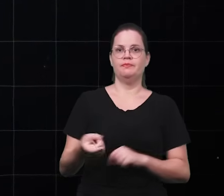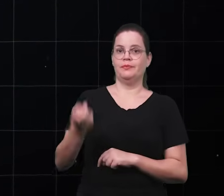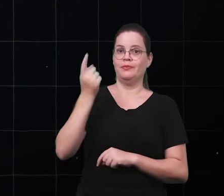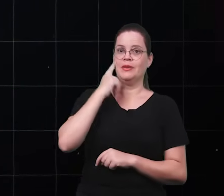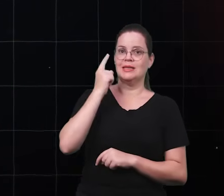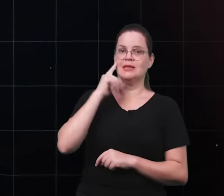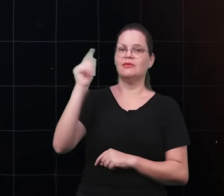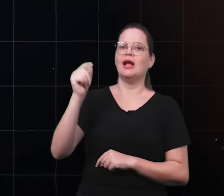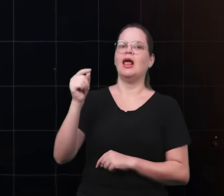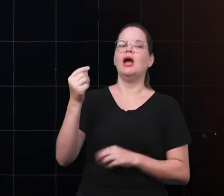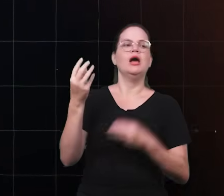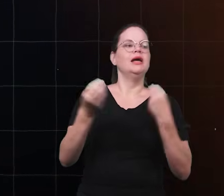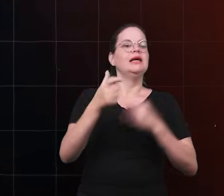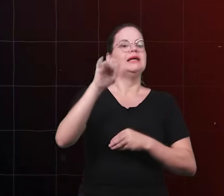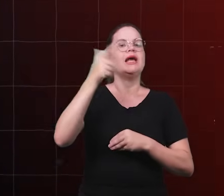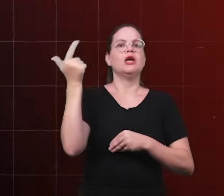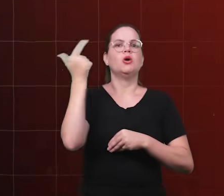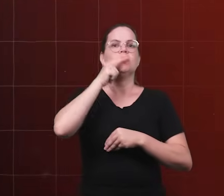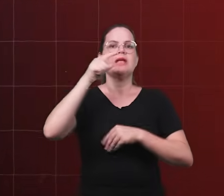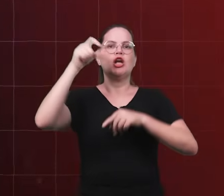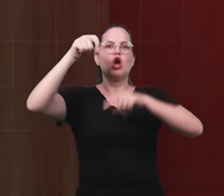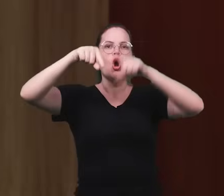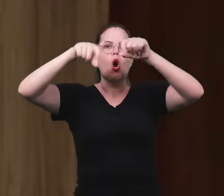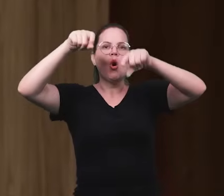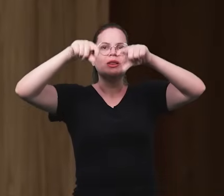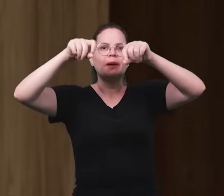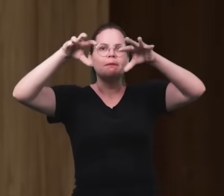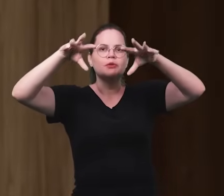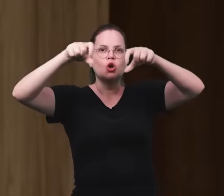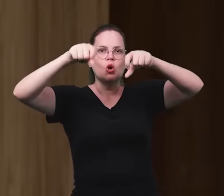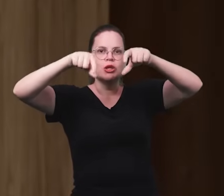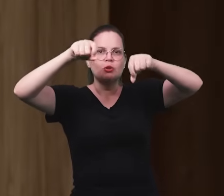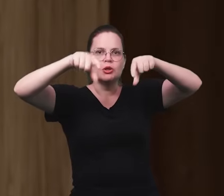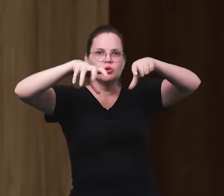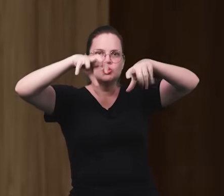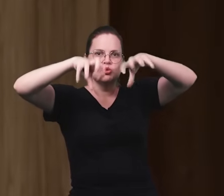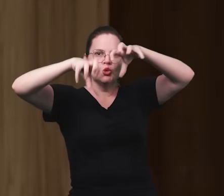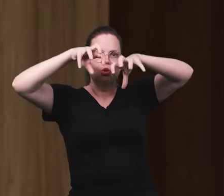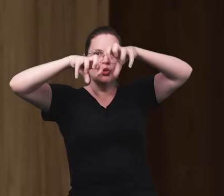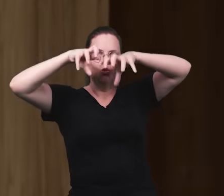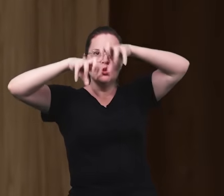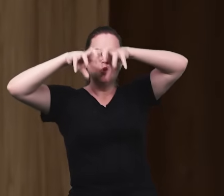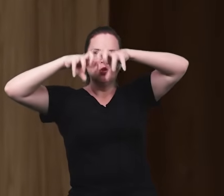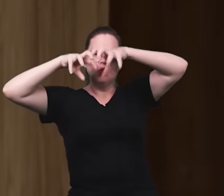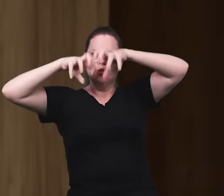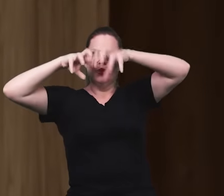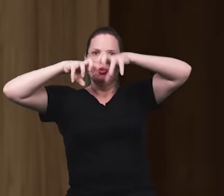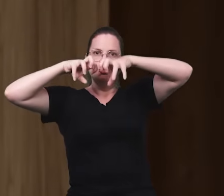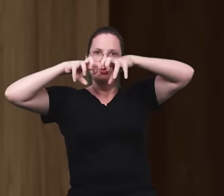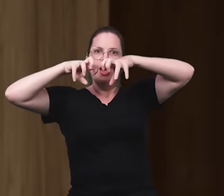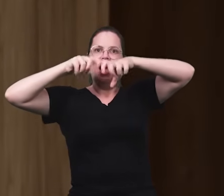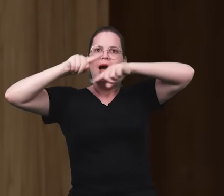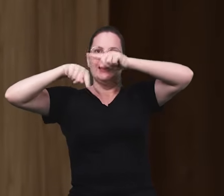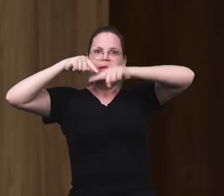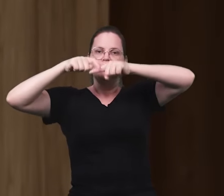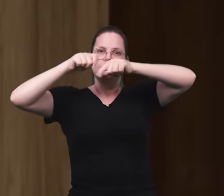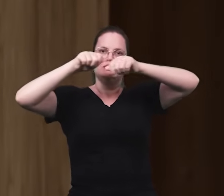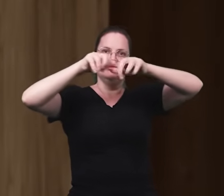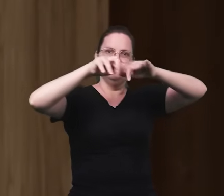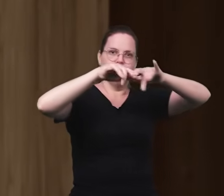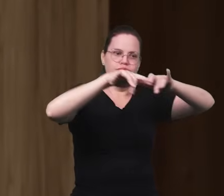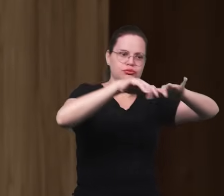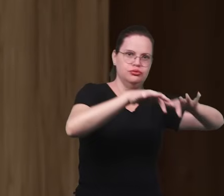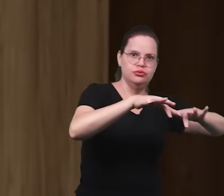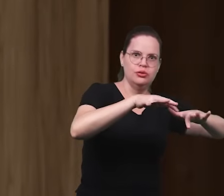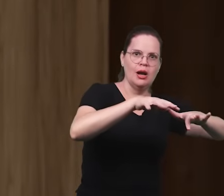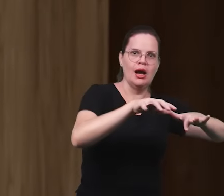que derrama em chuva do seu vapor. Então, esse aqui, ele tem um aspecto até do gotejamento,